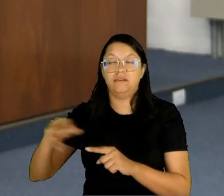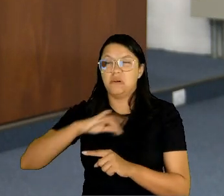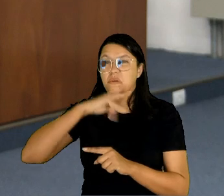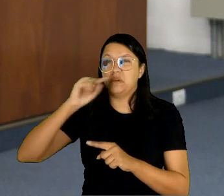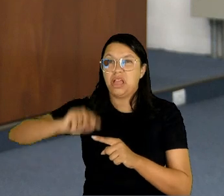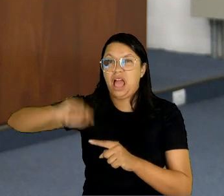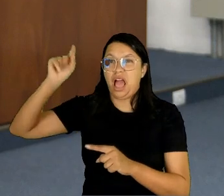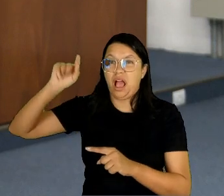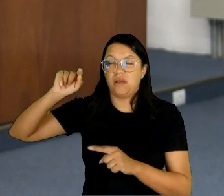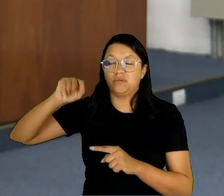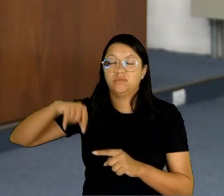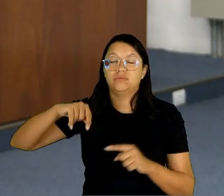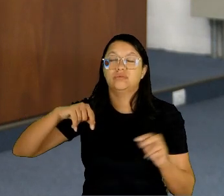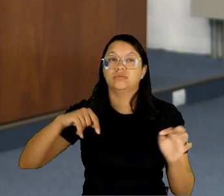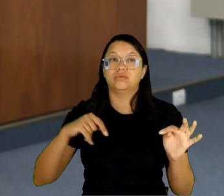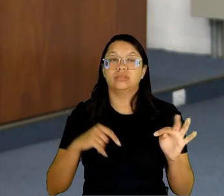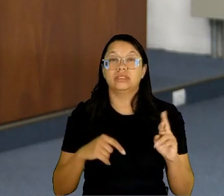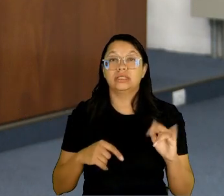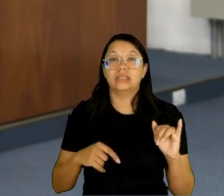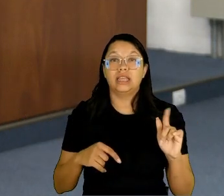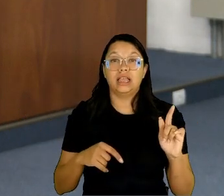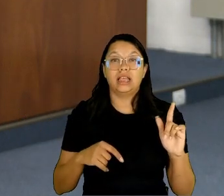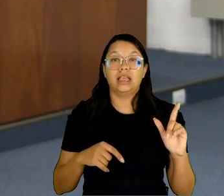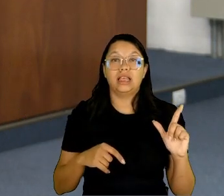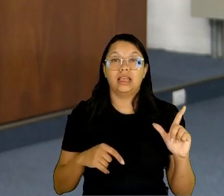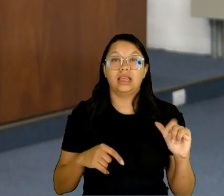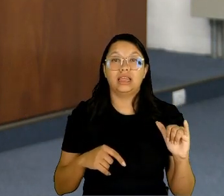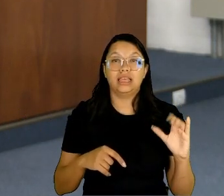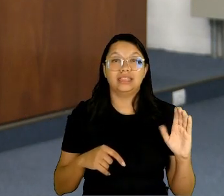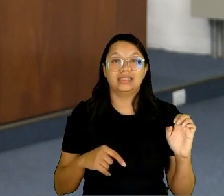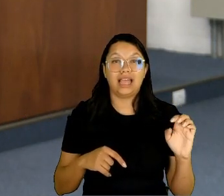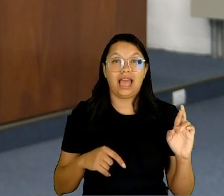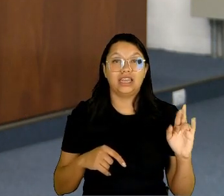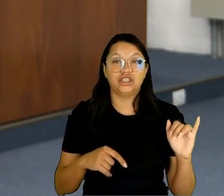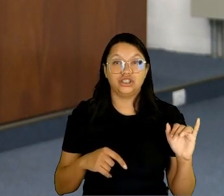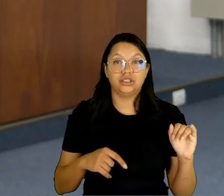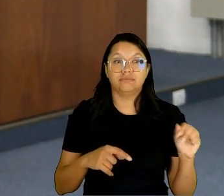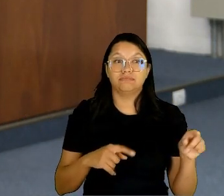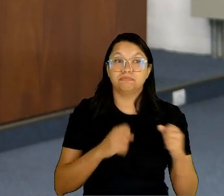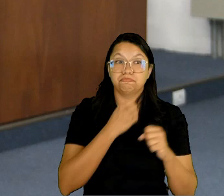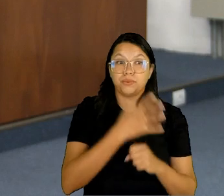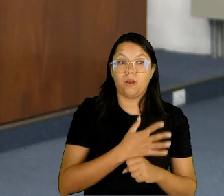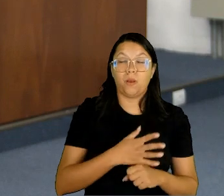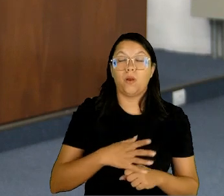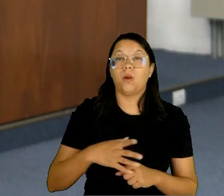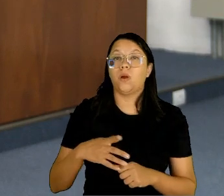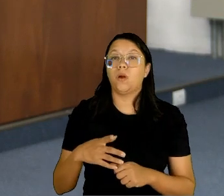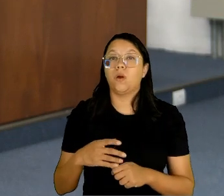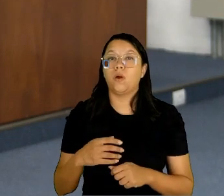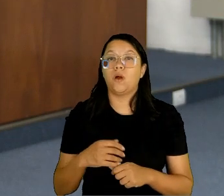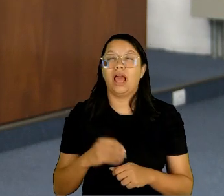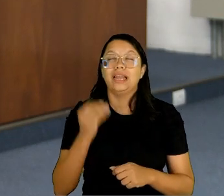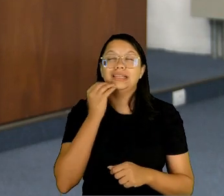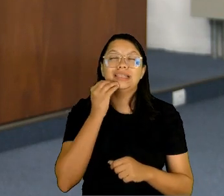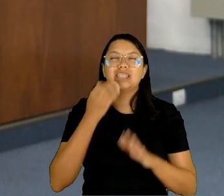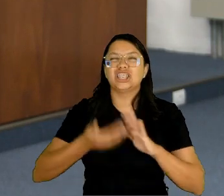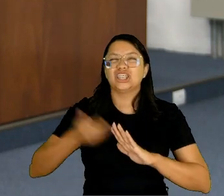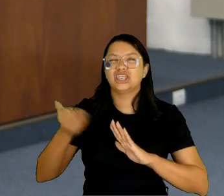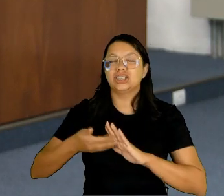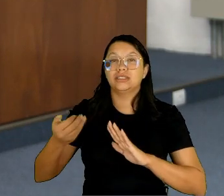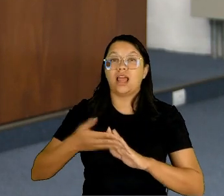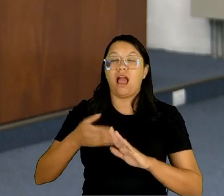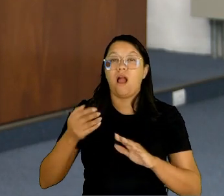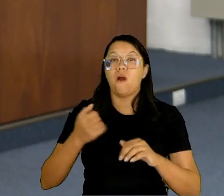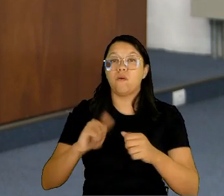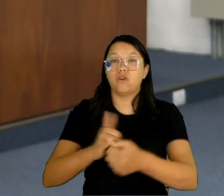colesterol ruim alto, os triglicérides altos e o HDL, que é o colesterol bom, que é como se ele tentasse tirar esse colesterol ruim da